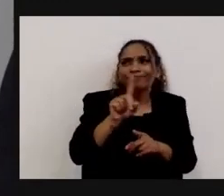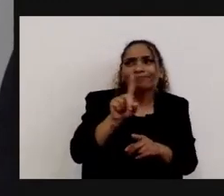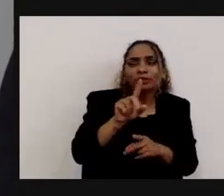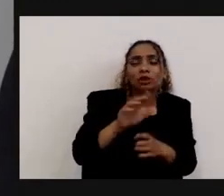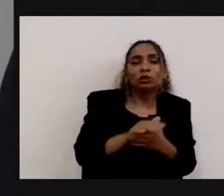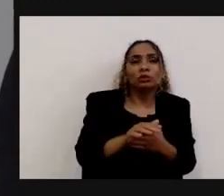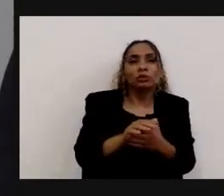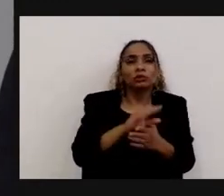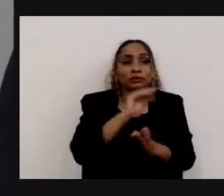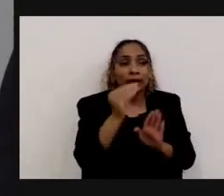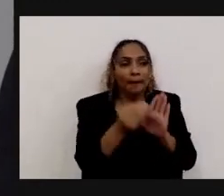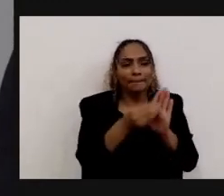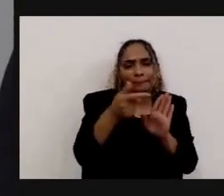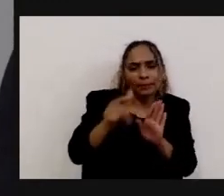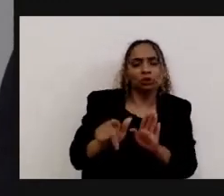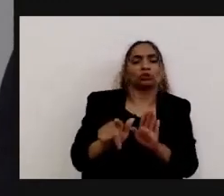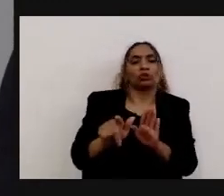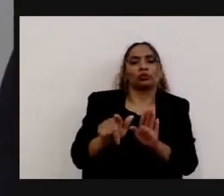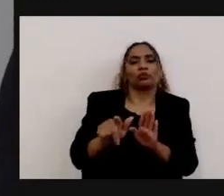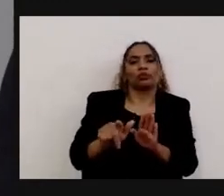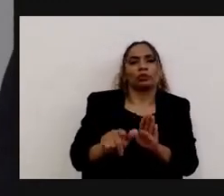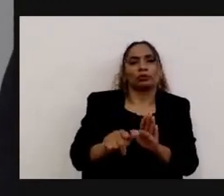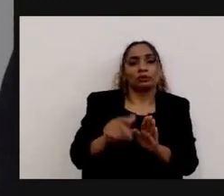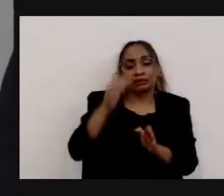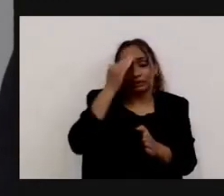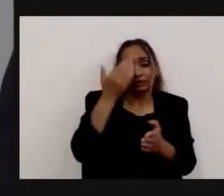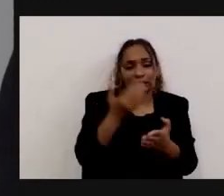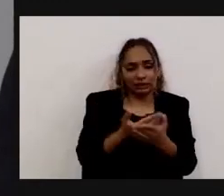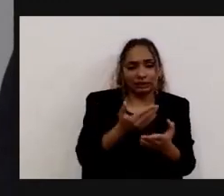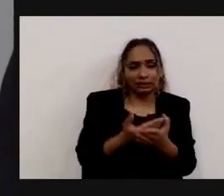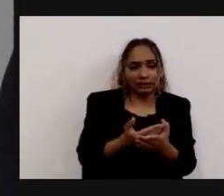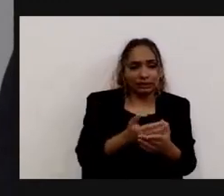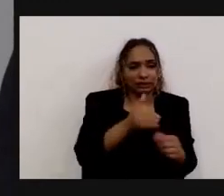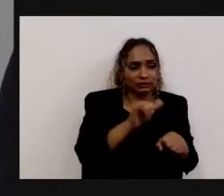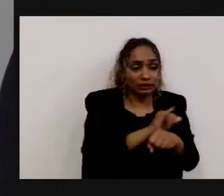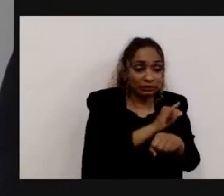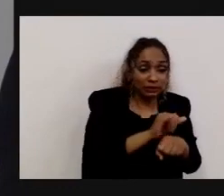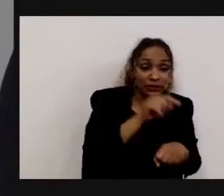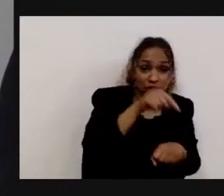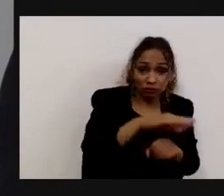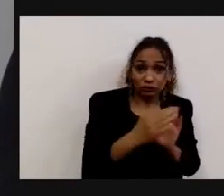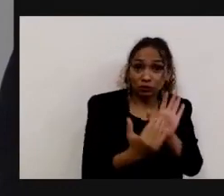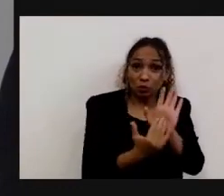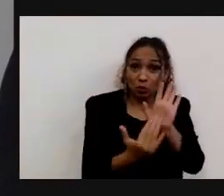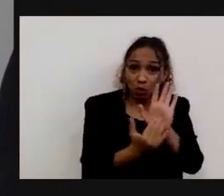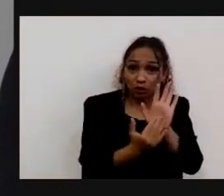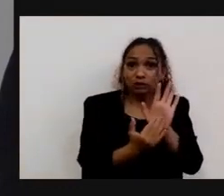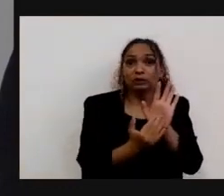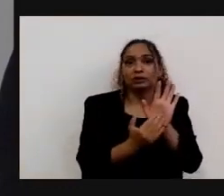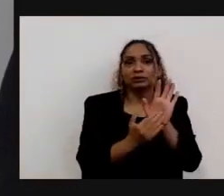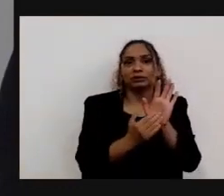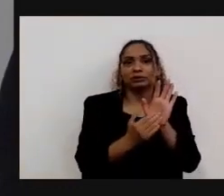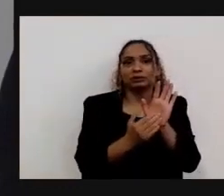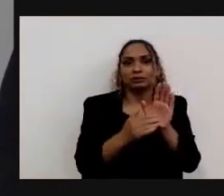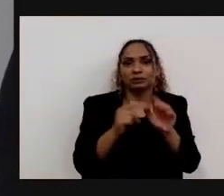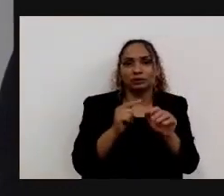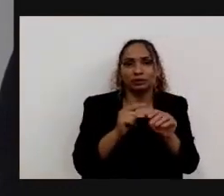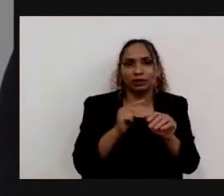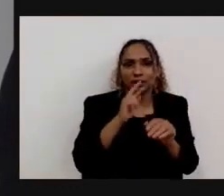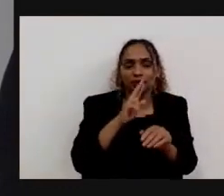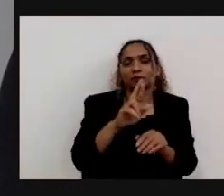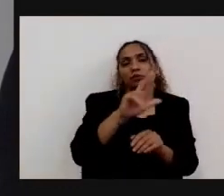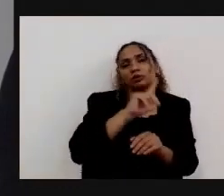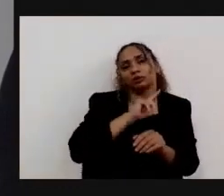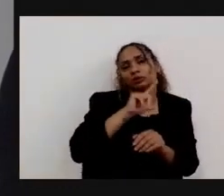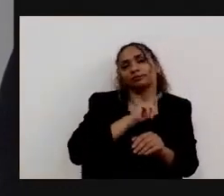e aplica de novo para você ter certeza de que foi aquela intervenção que você tá propondo é que tá gerando aquele resultado